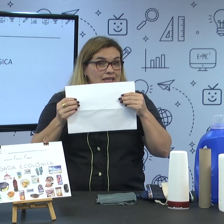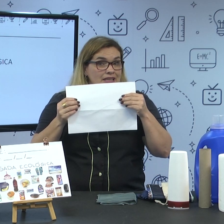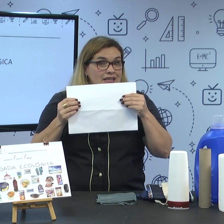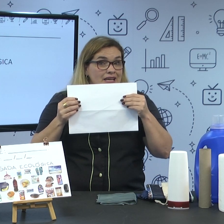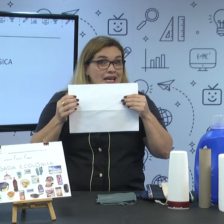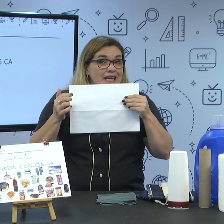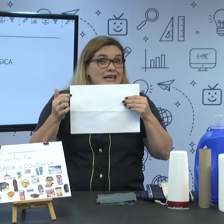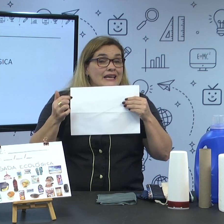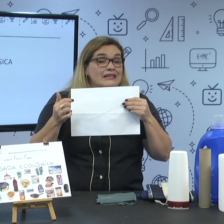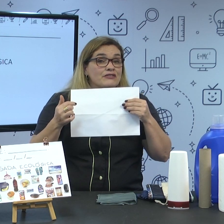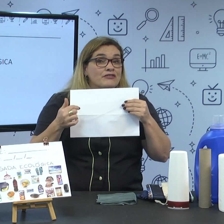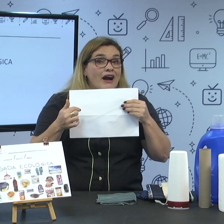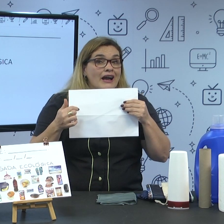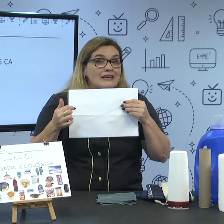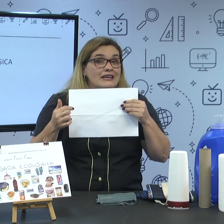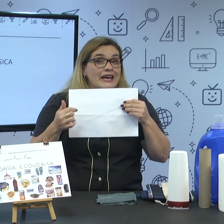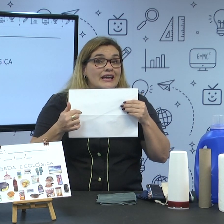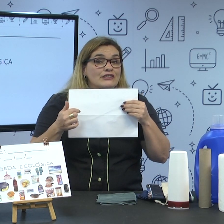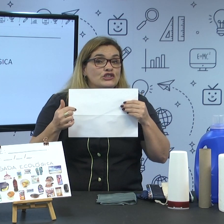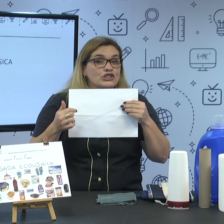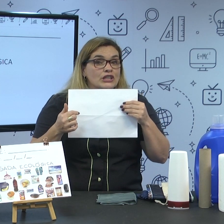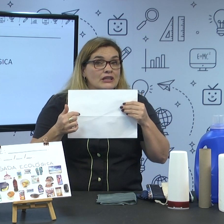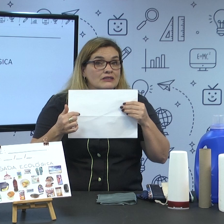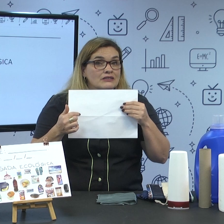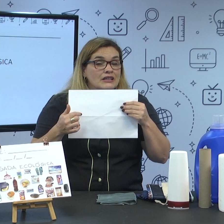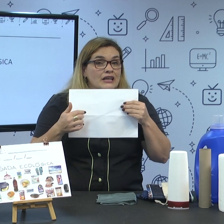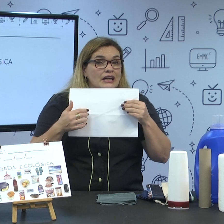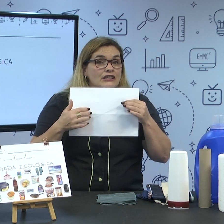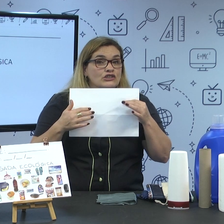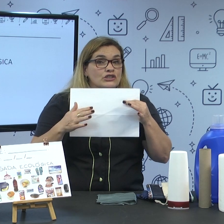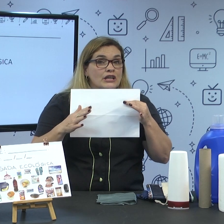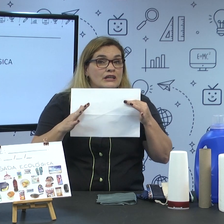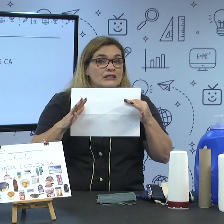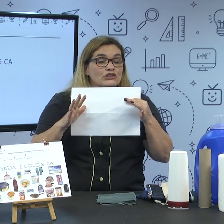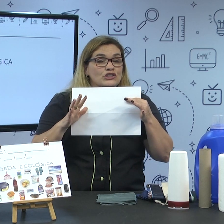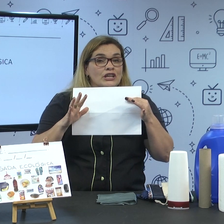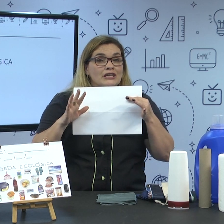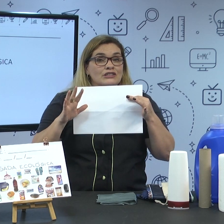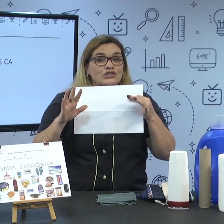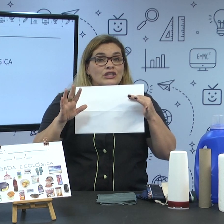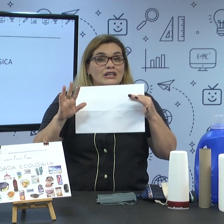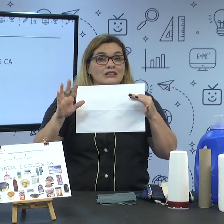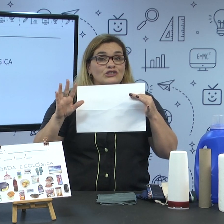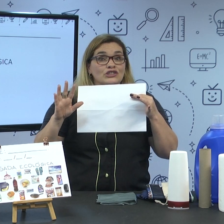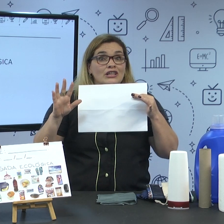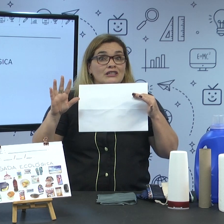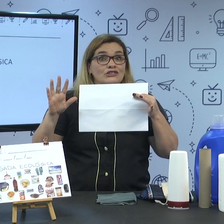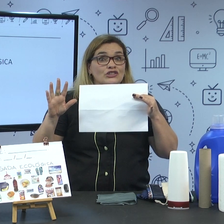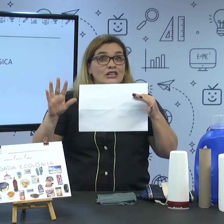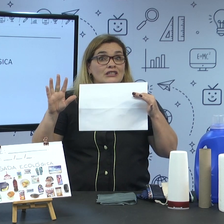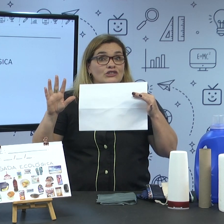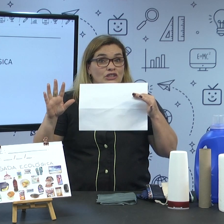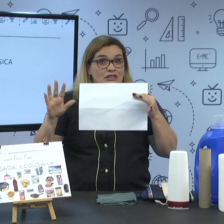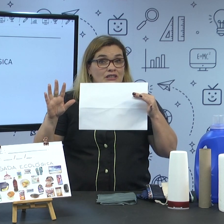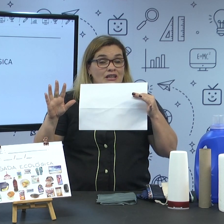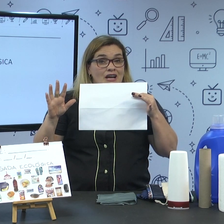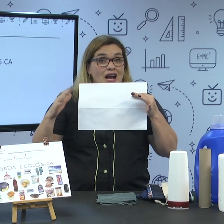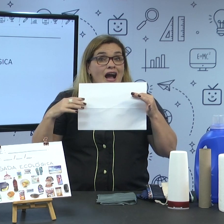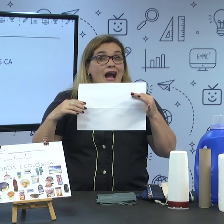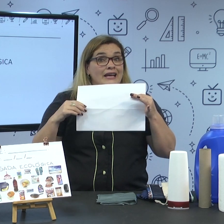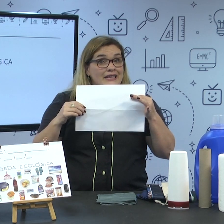planeta aqui, ele vai encher. Encher, encher, encher, encher, encher,